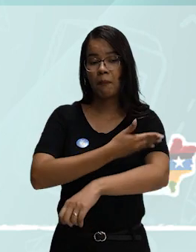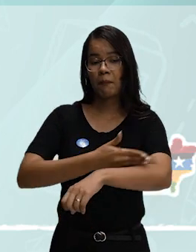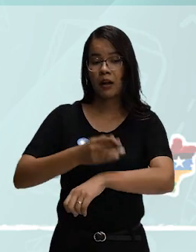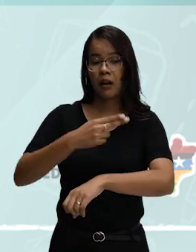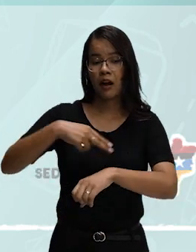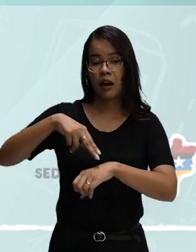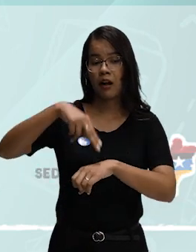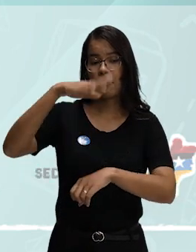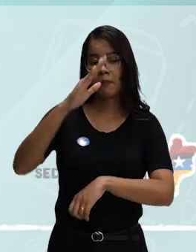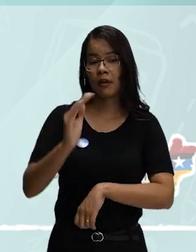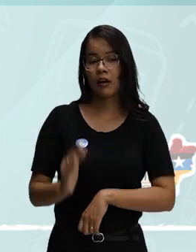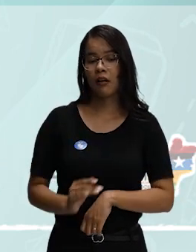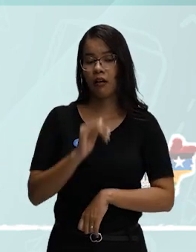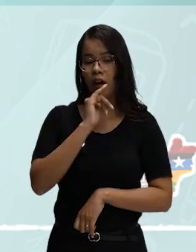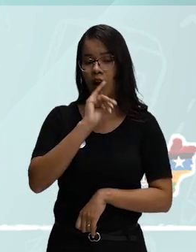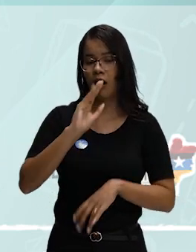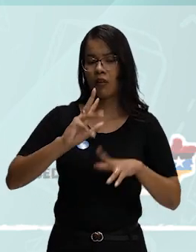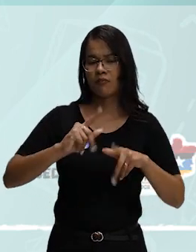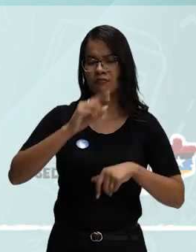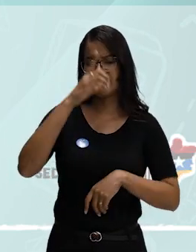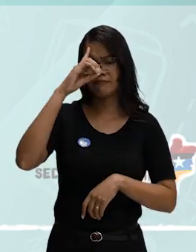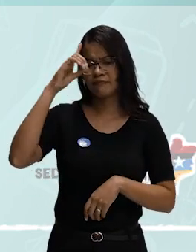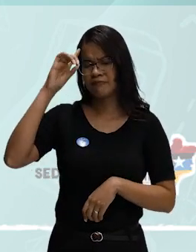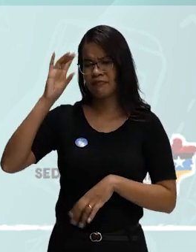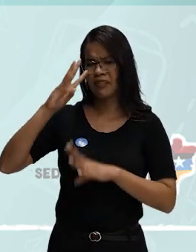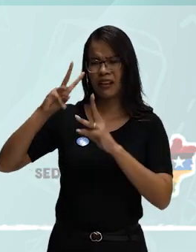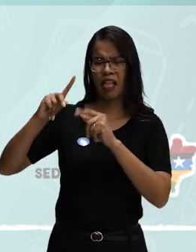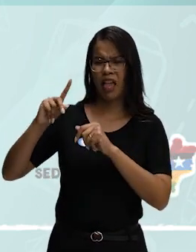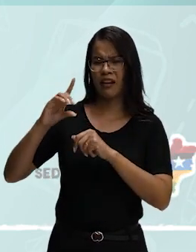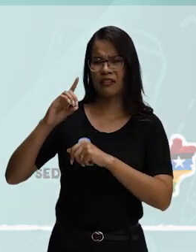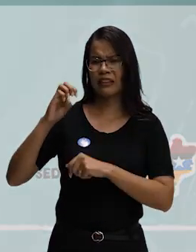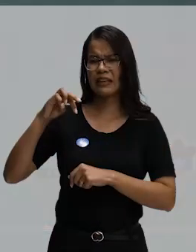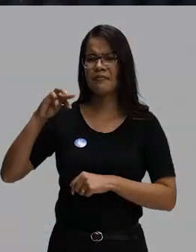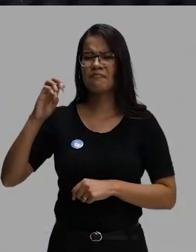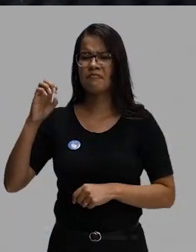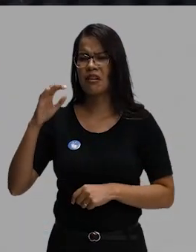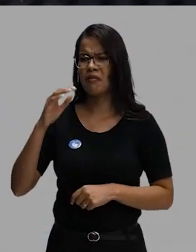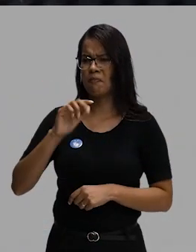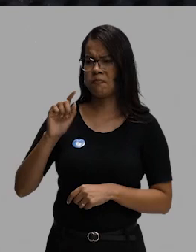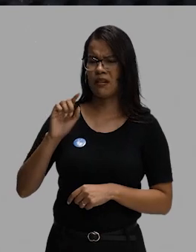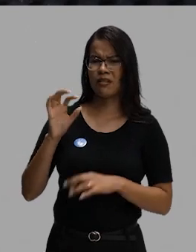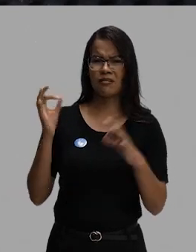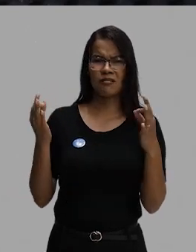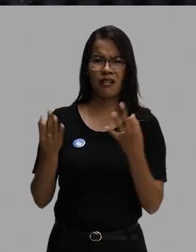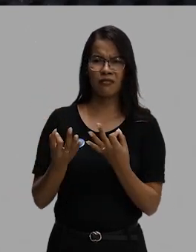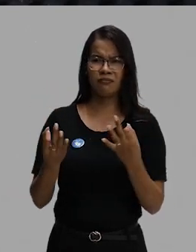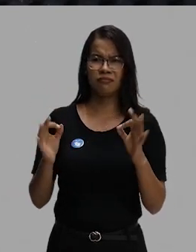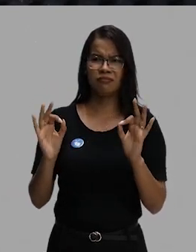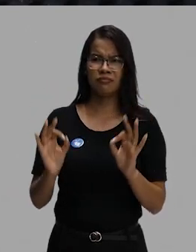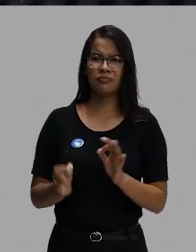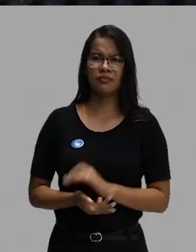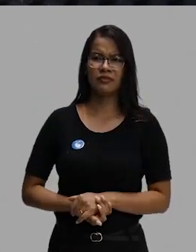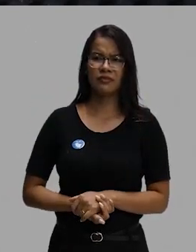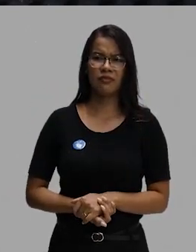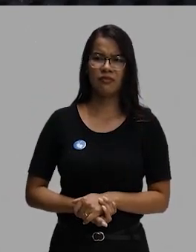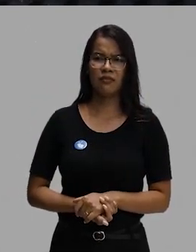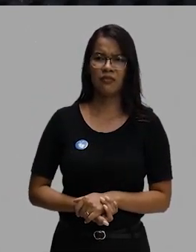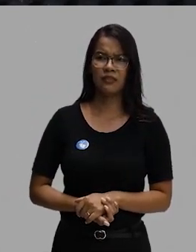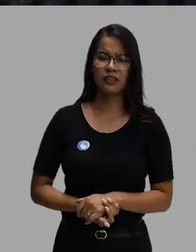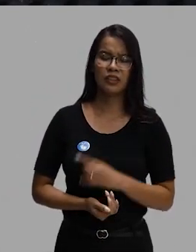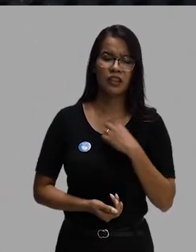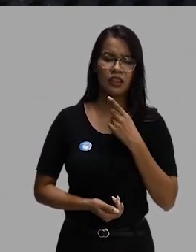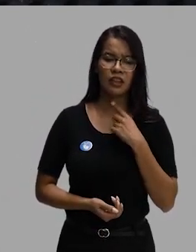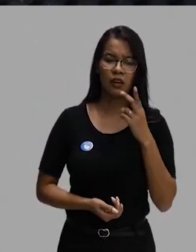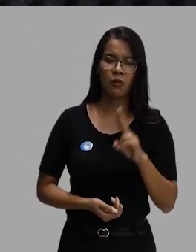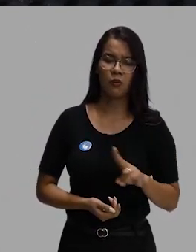nação brasileira dizem todos os dias, deixa disso, camarada, me dá um cigarro, ninguém fala, quase ninguém fala, ele diz isso, né? O Oswald de Andrade propõe que